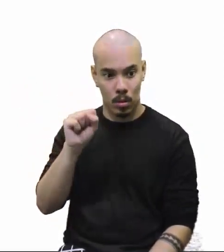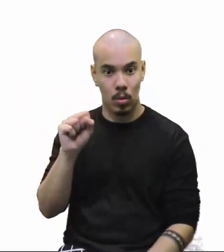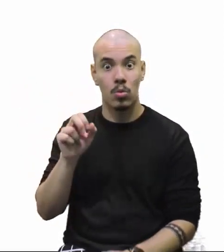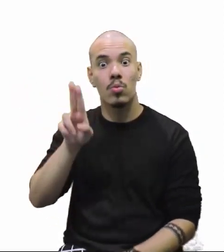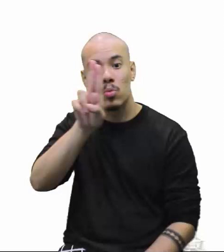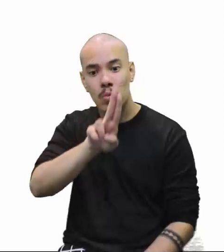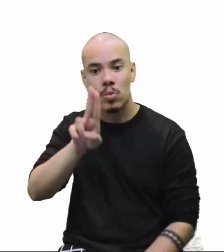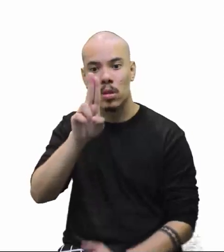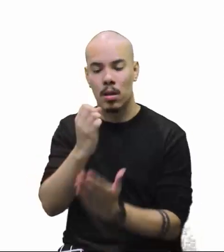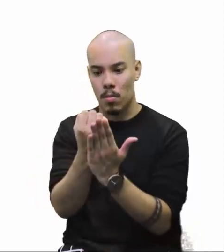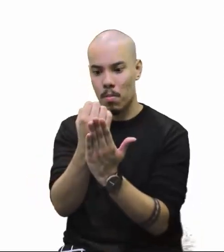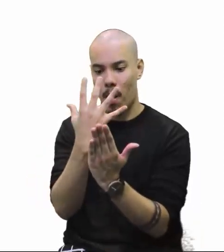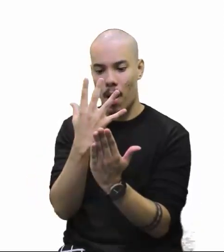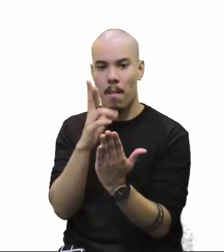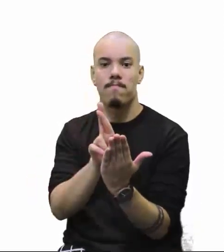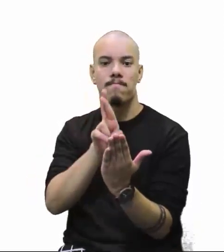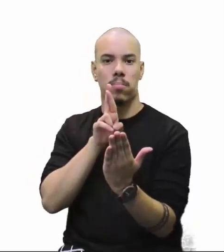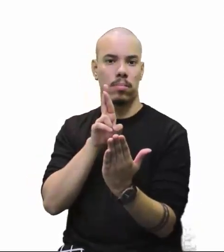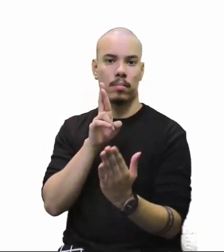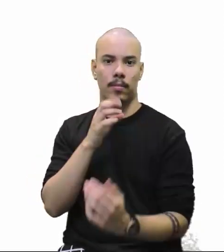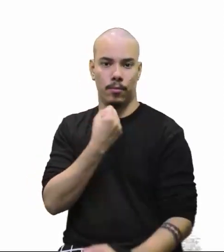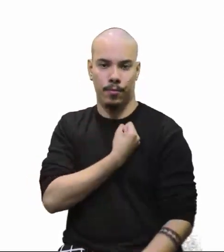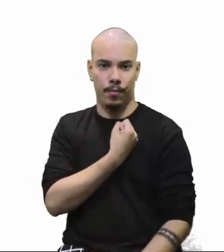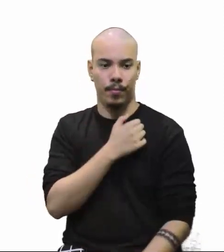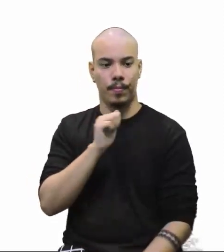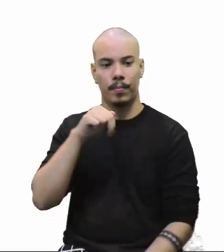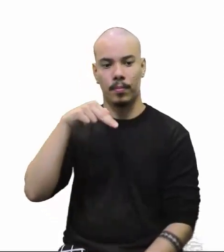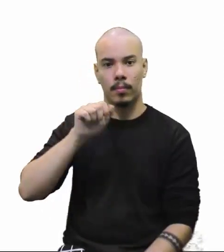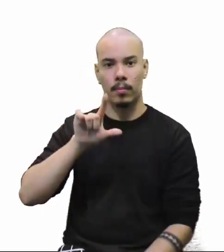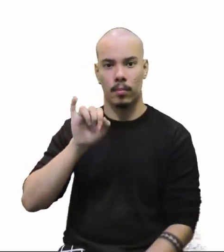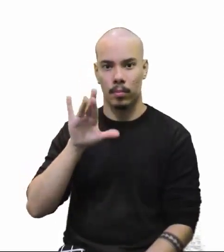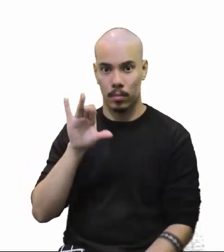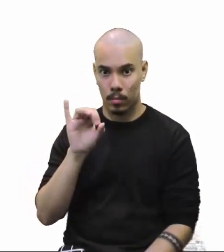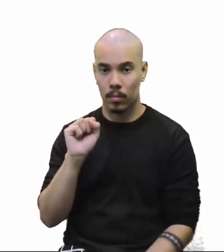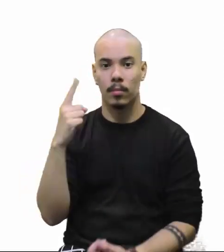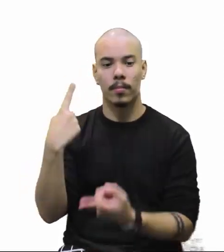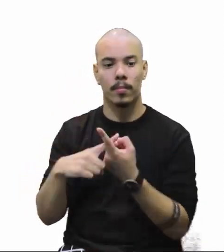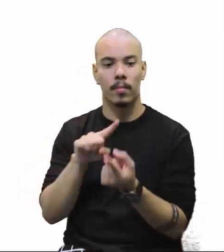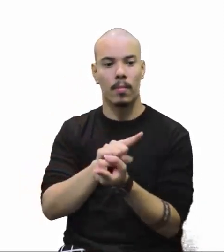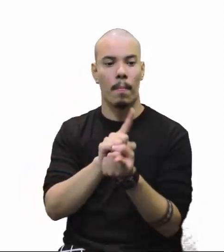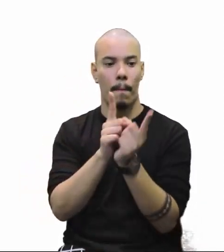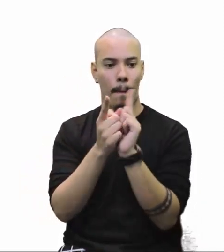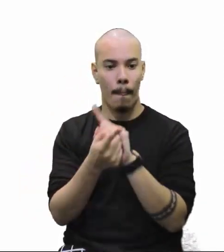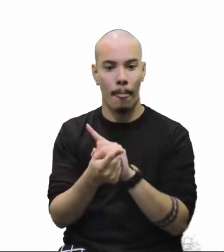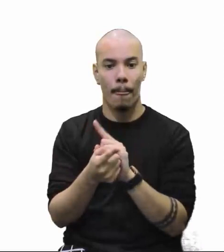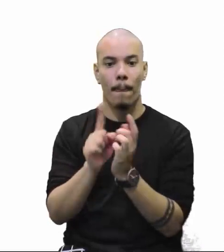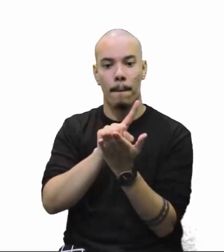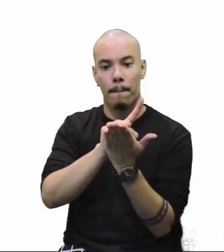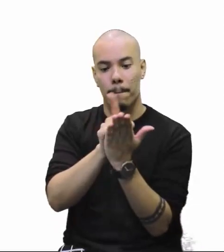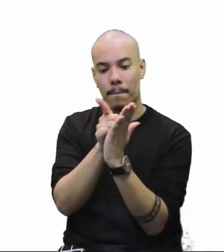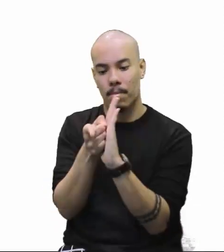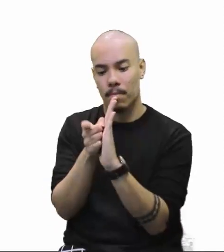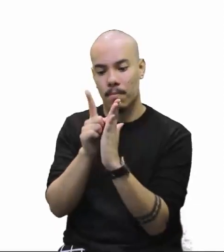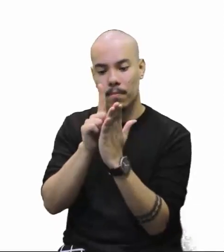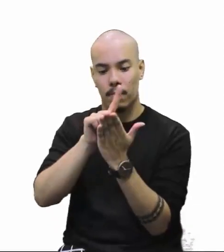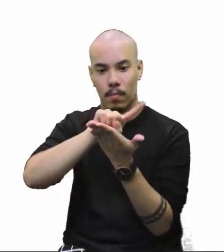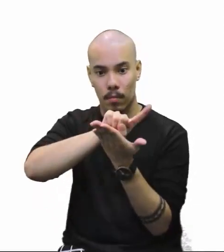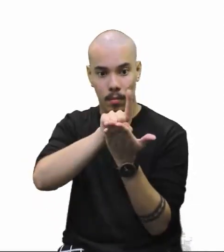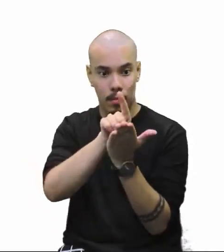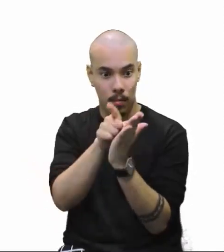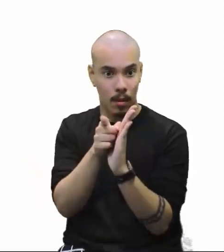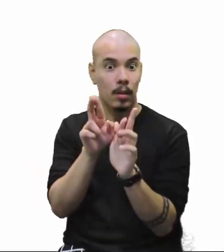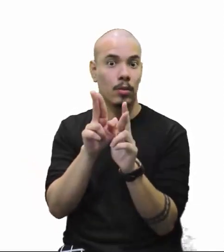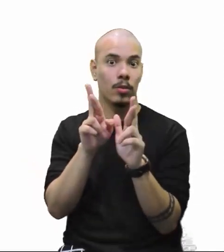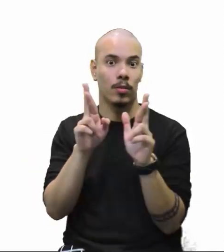né? O galvanômetro. Analógico. Em oposição aos multímetros digitais, que possuem um mostrador de cristal